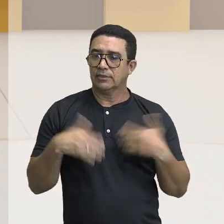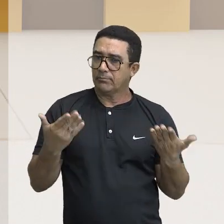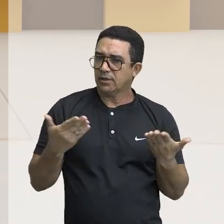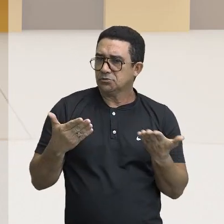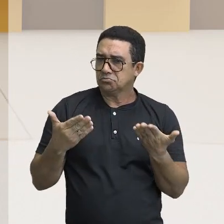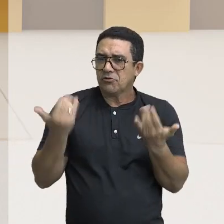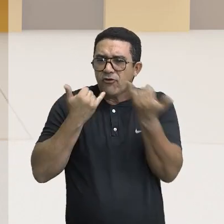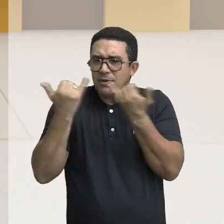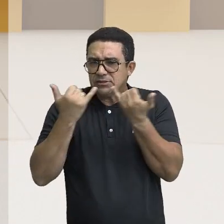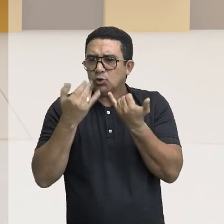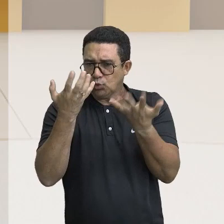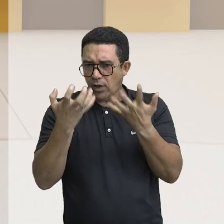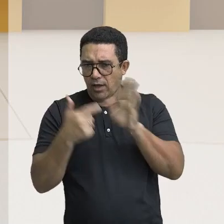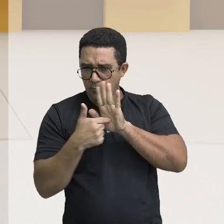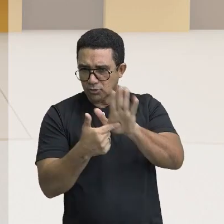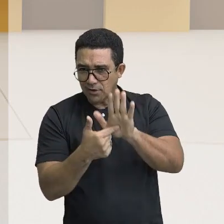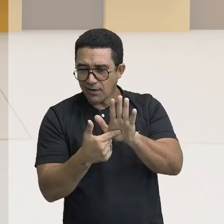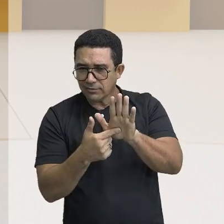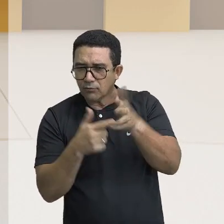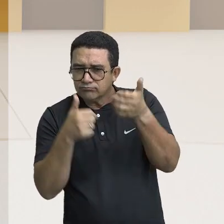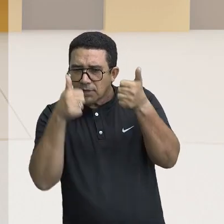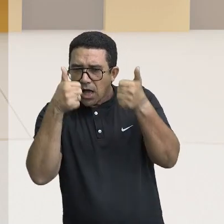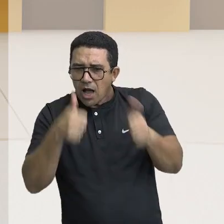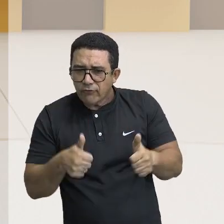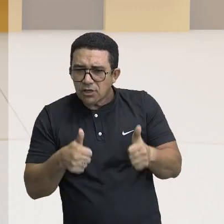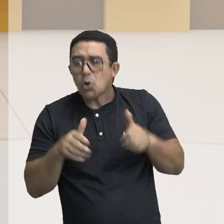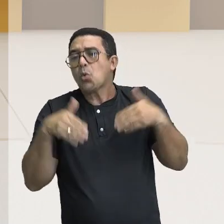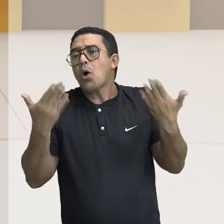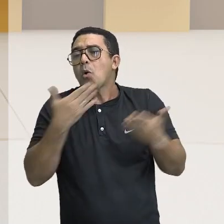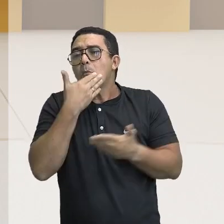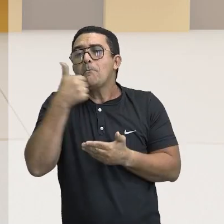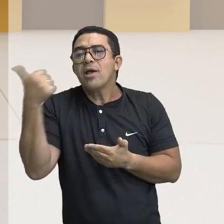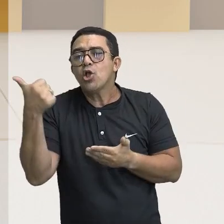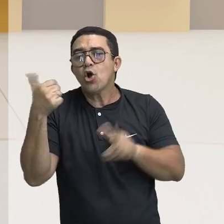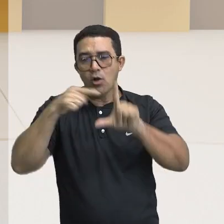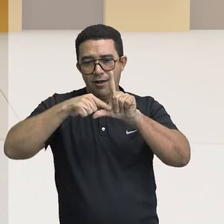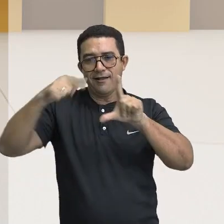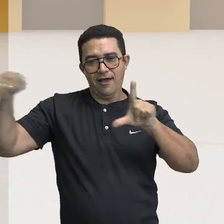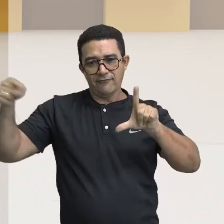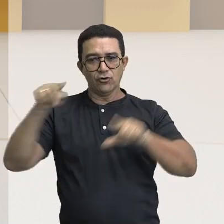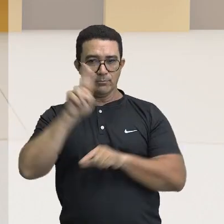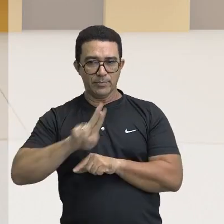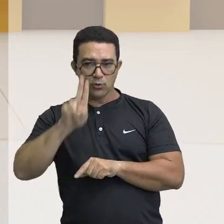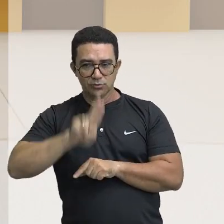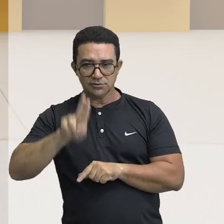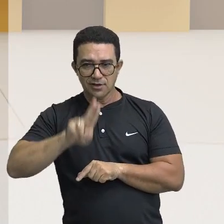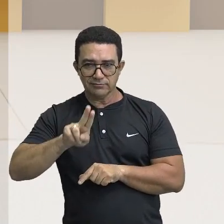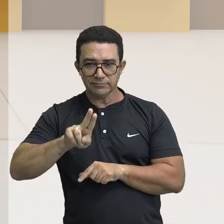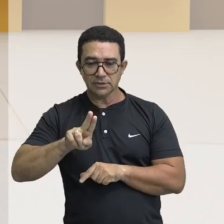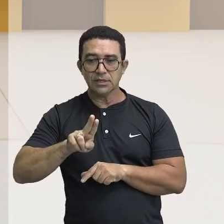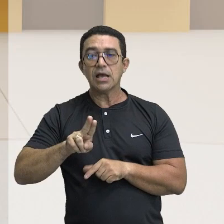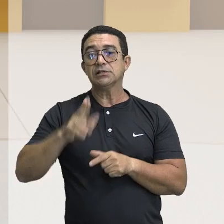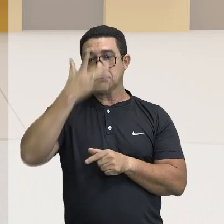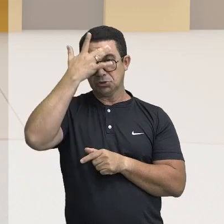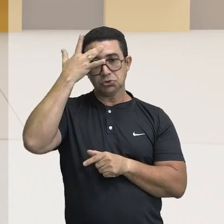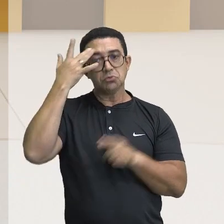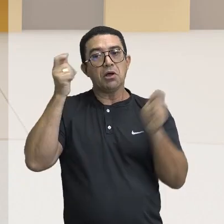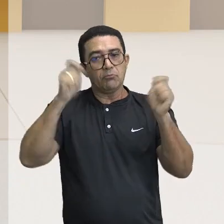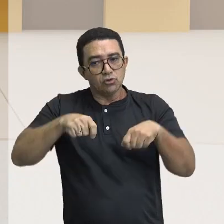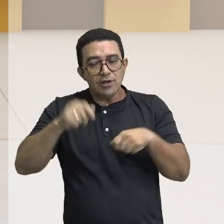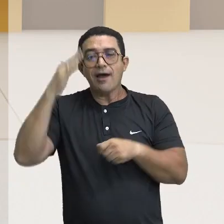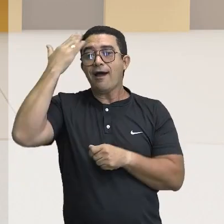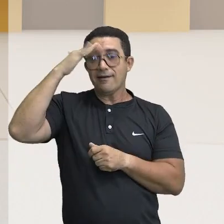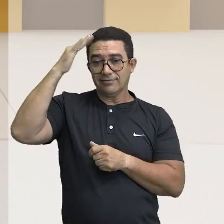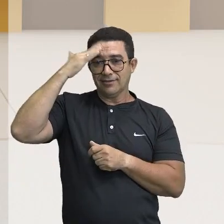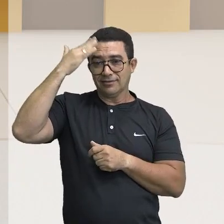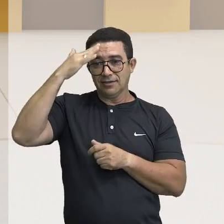então você avalia aí qual é o melhor tipo de gráfico para que as pessoas possam entender, para que chame